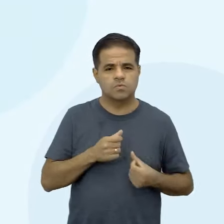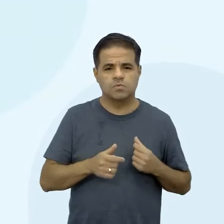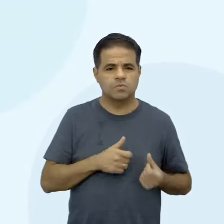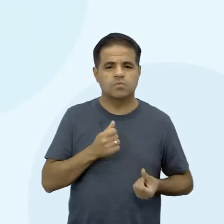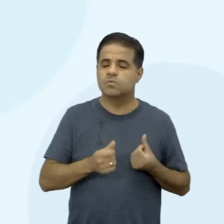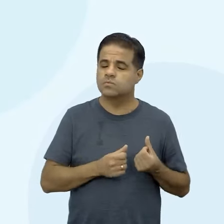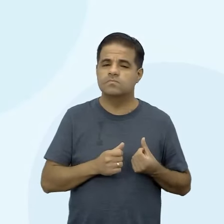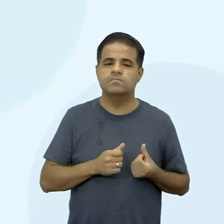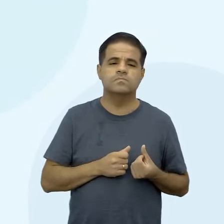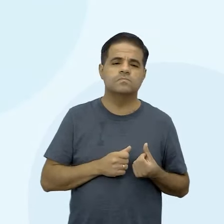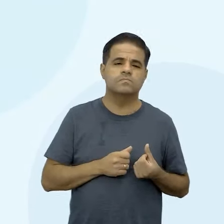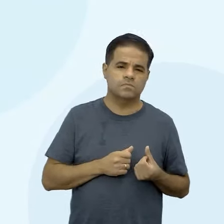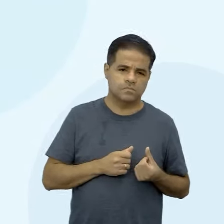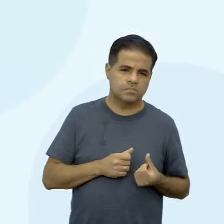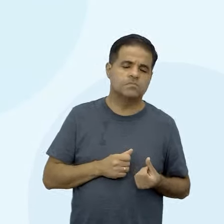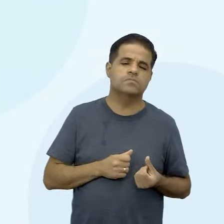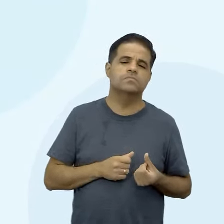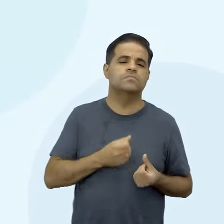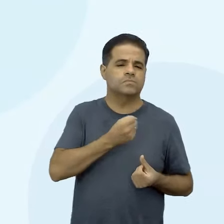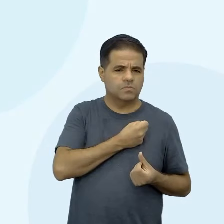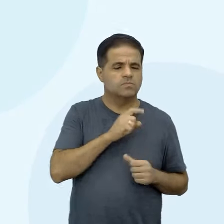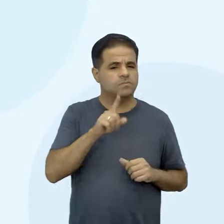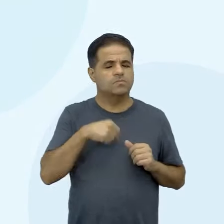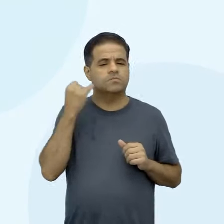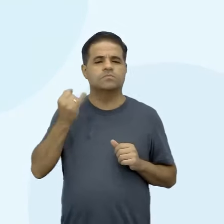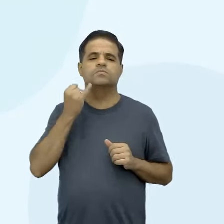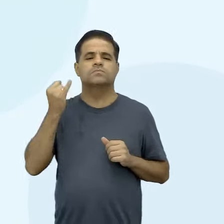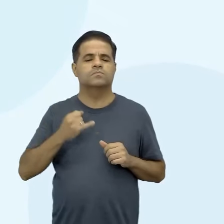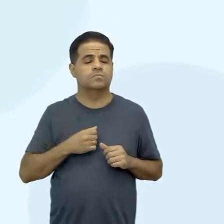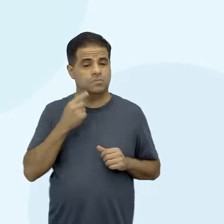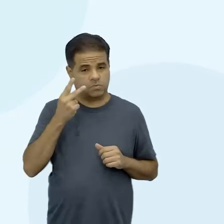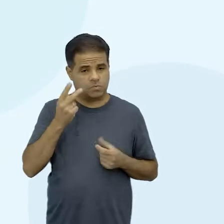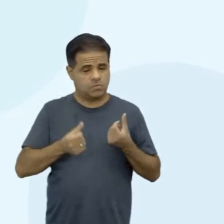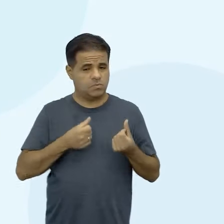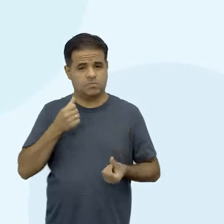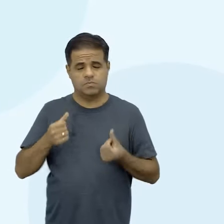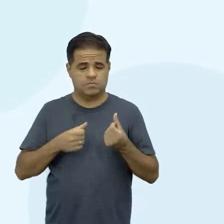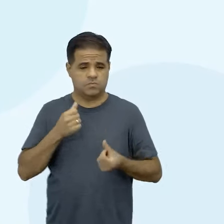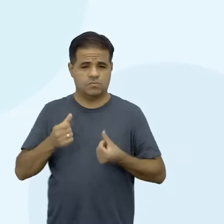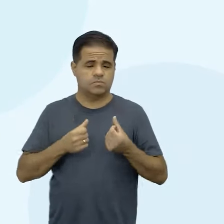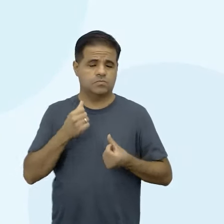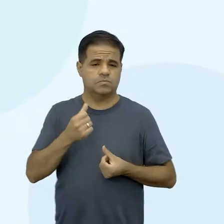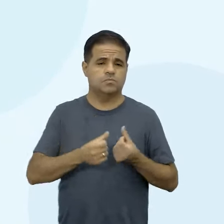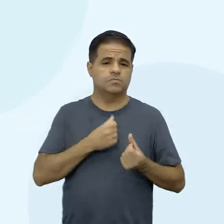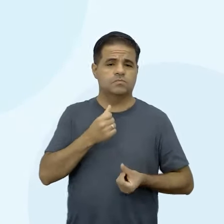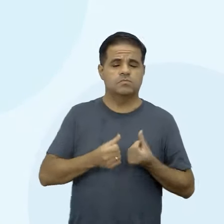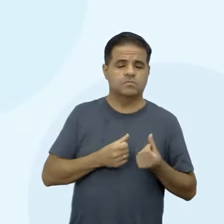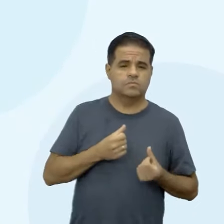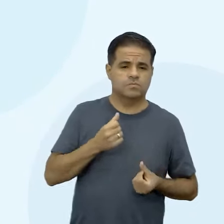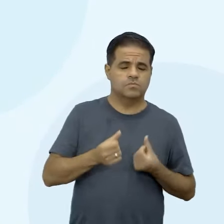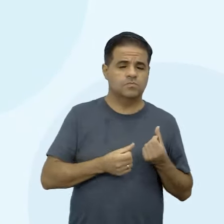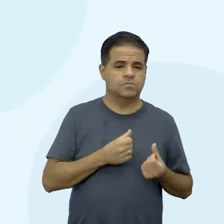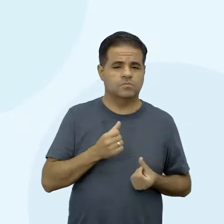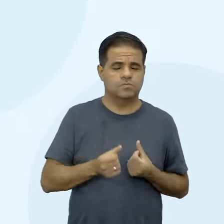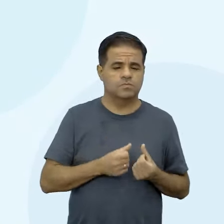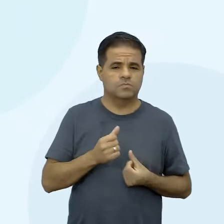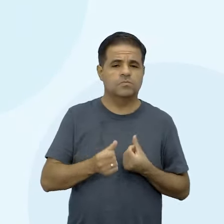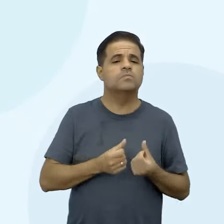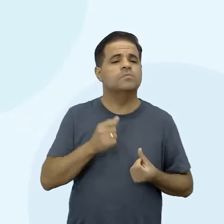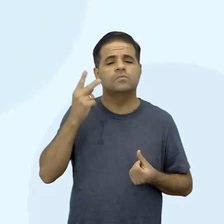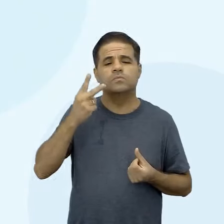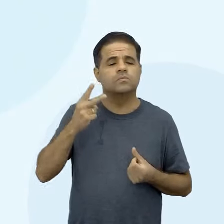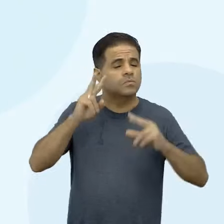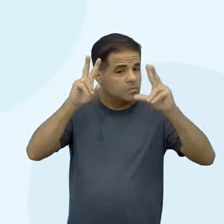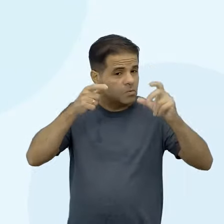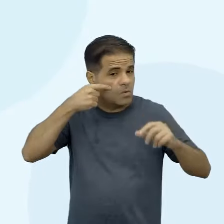do ensino médio, né? Números também importam. No segundo semestre, será trabalhada a unidade curricular 2, cujo título é